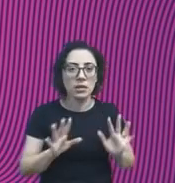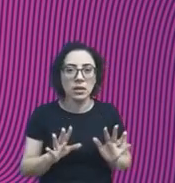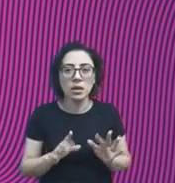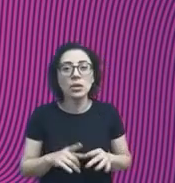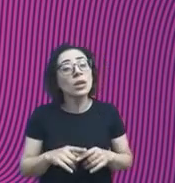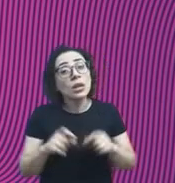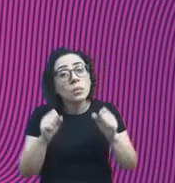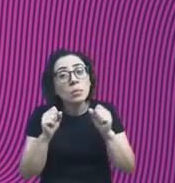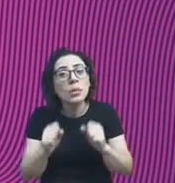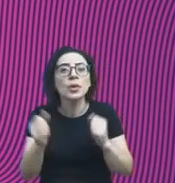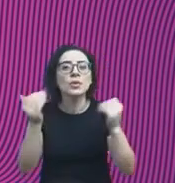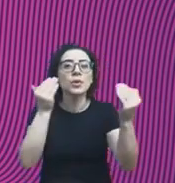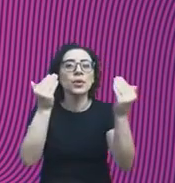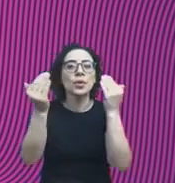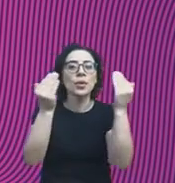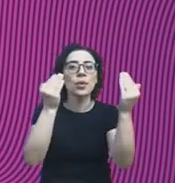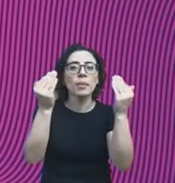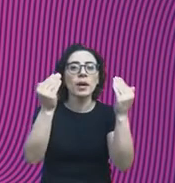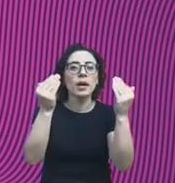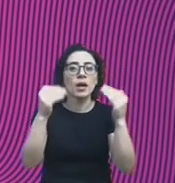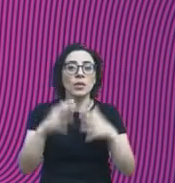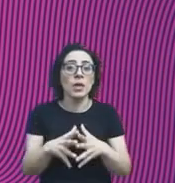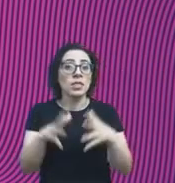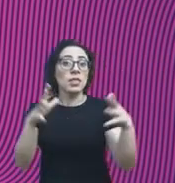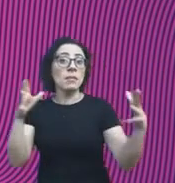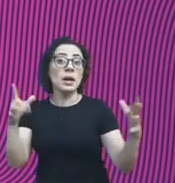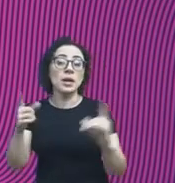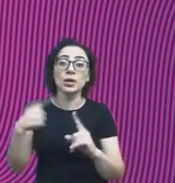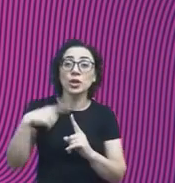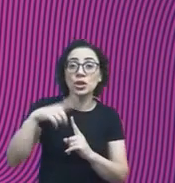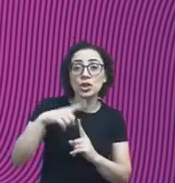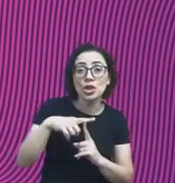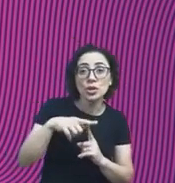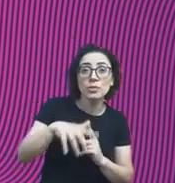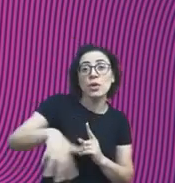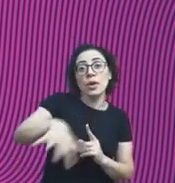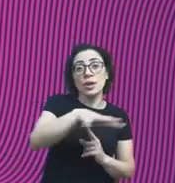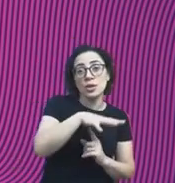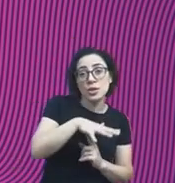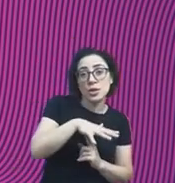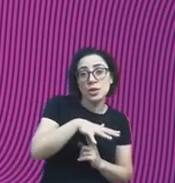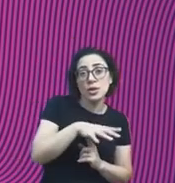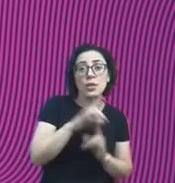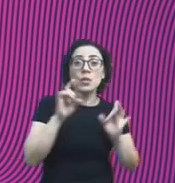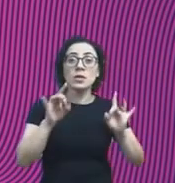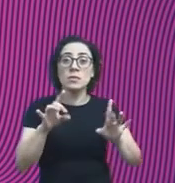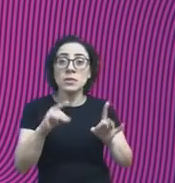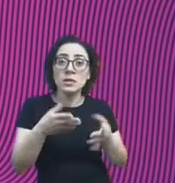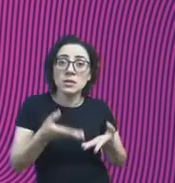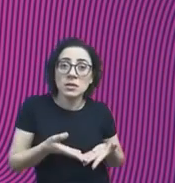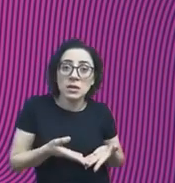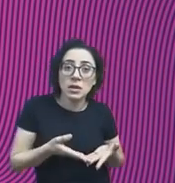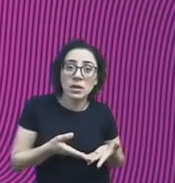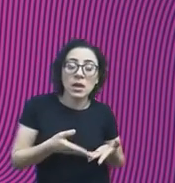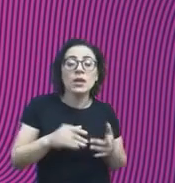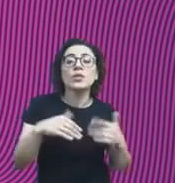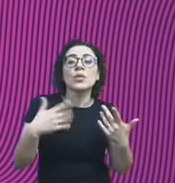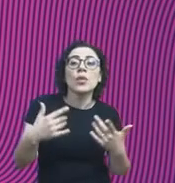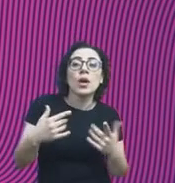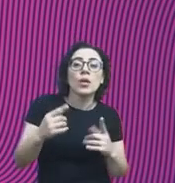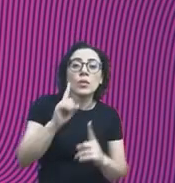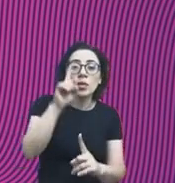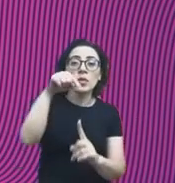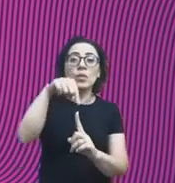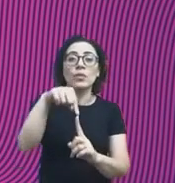tamanho, do seu tipo, da sua região, da sua especialidade, sem individualizar. E verdade,